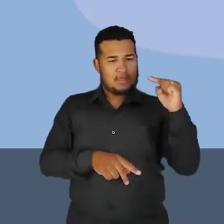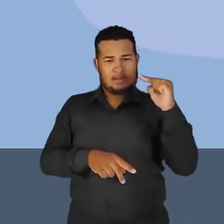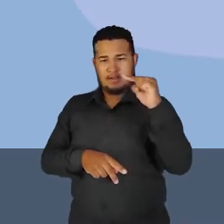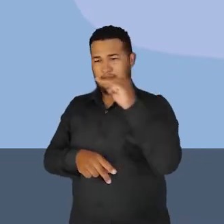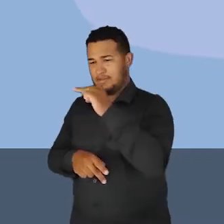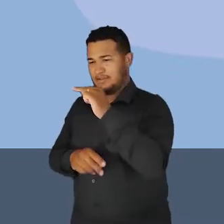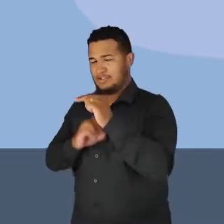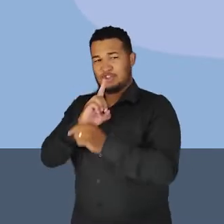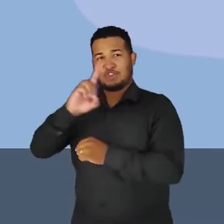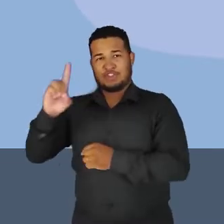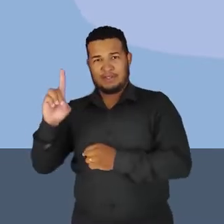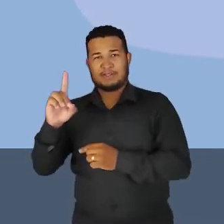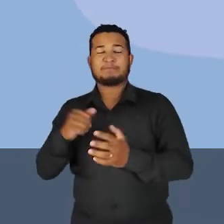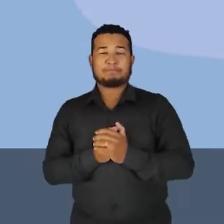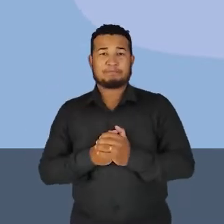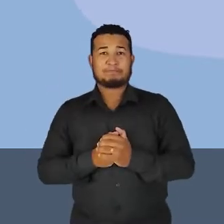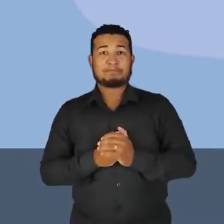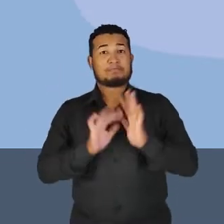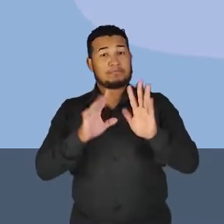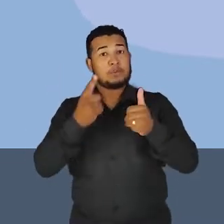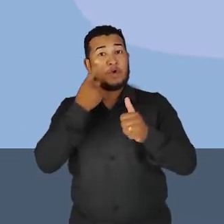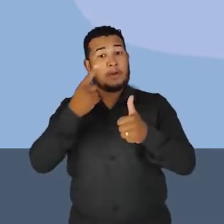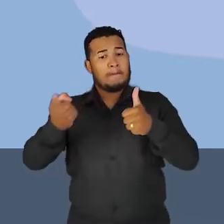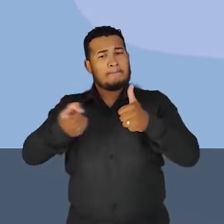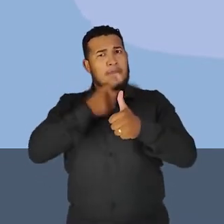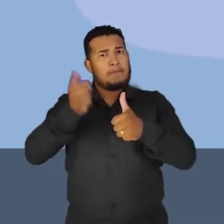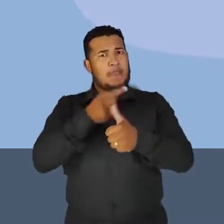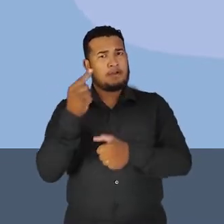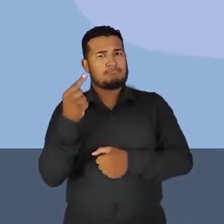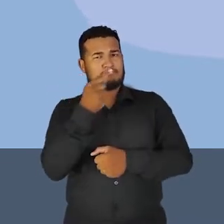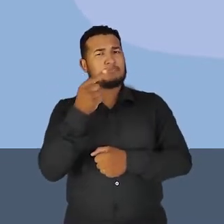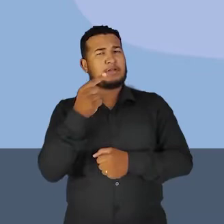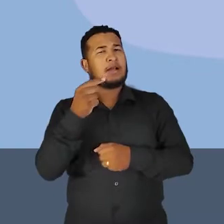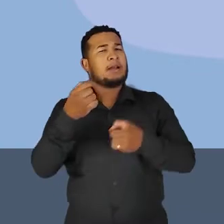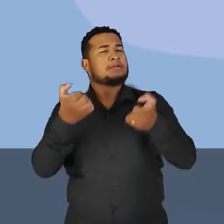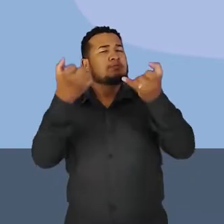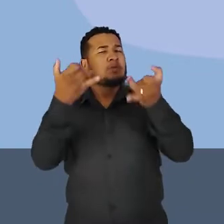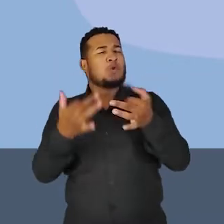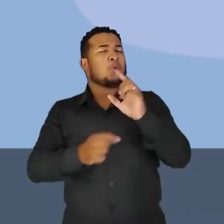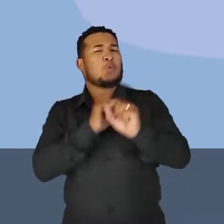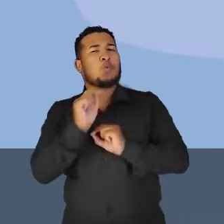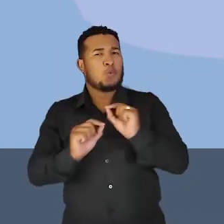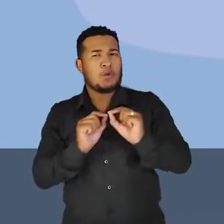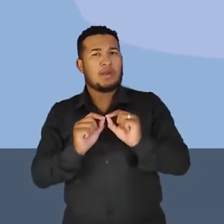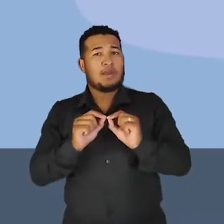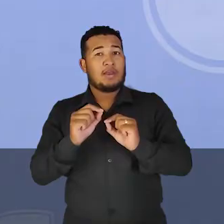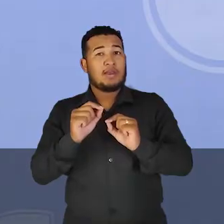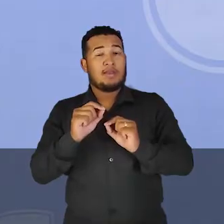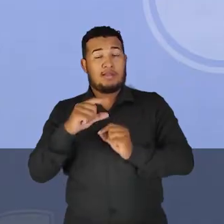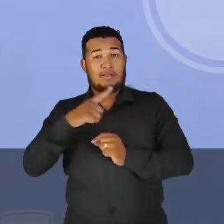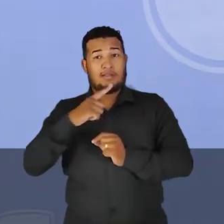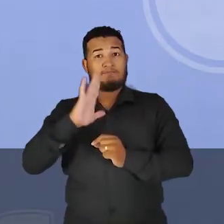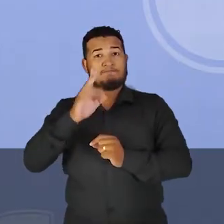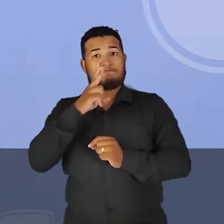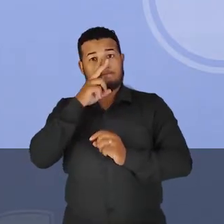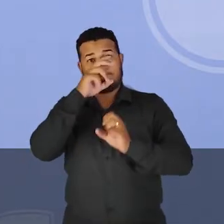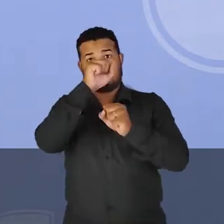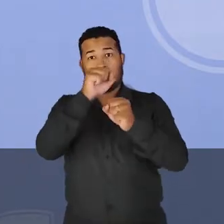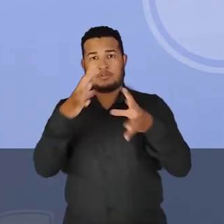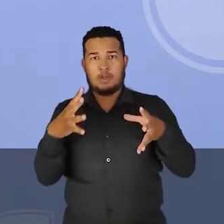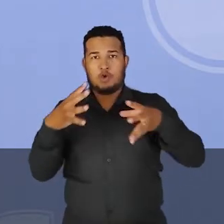direita. Mas no primeiro slide, nós mencionamos que a força